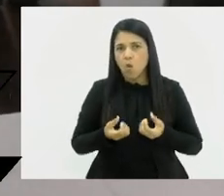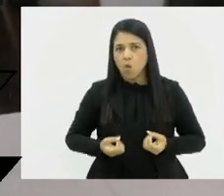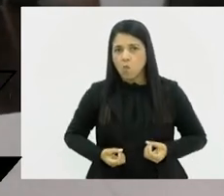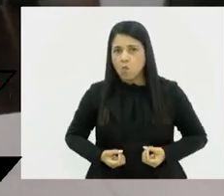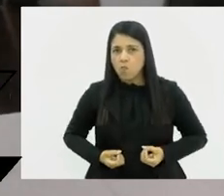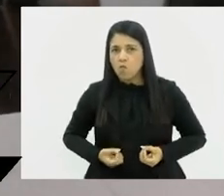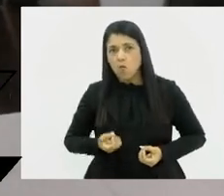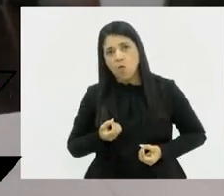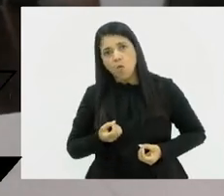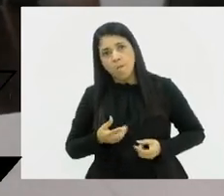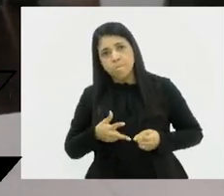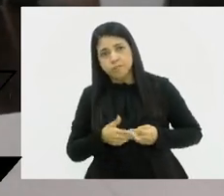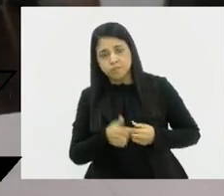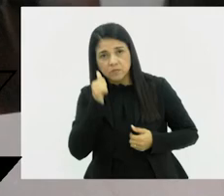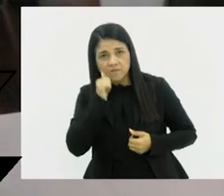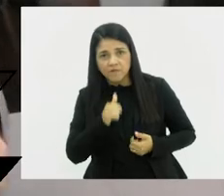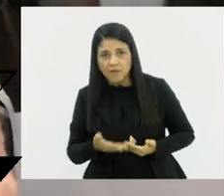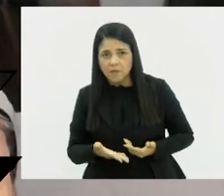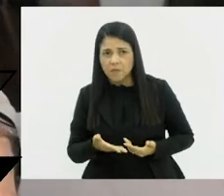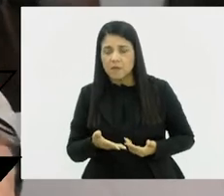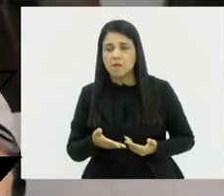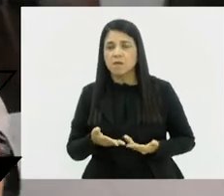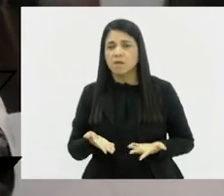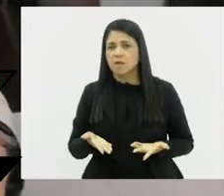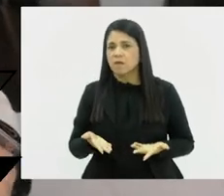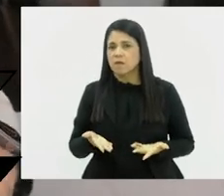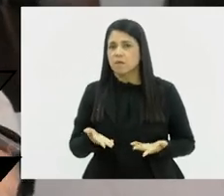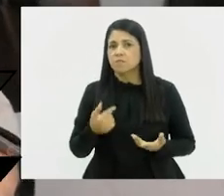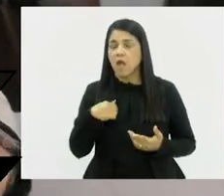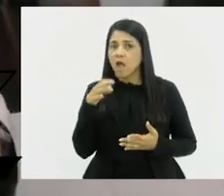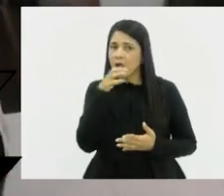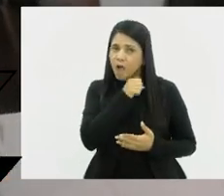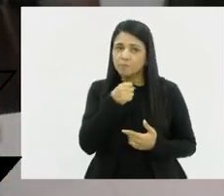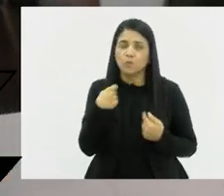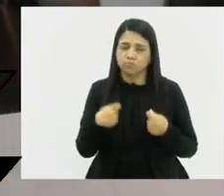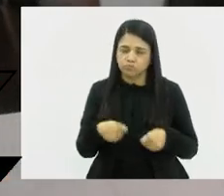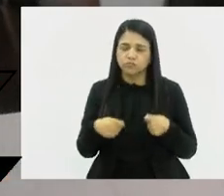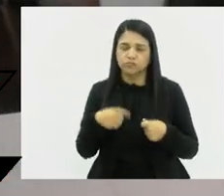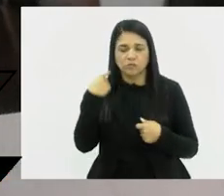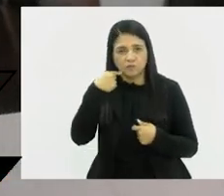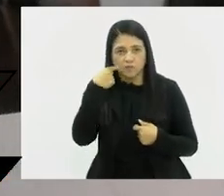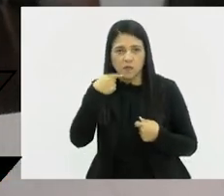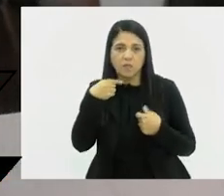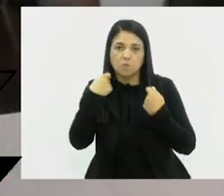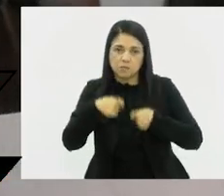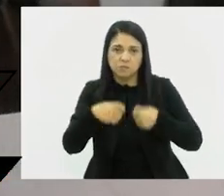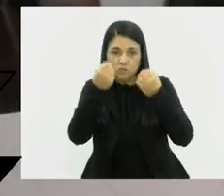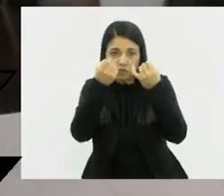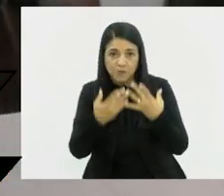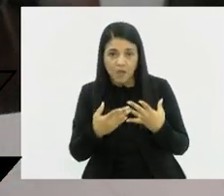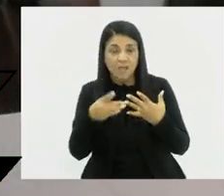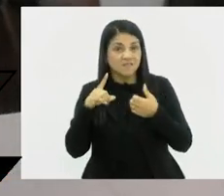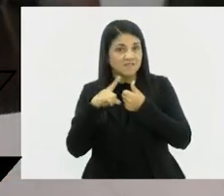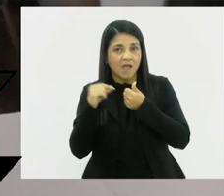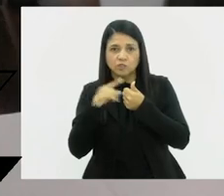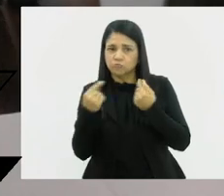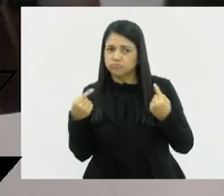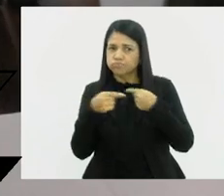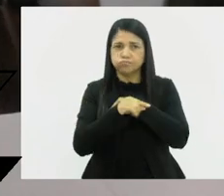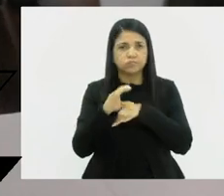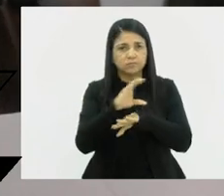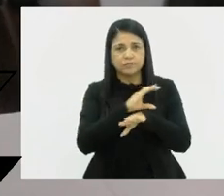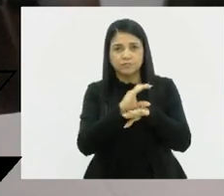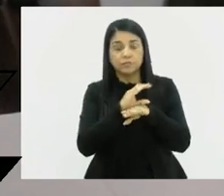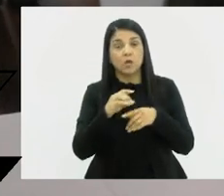vai discutir aqui, é uma passagem rápida que eu vou fazer, mas como advogado não podia deixar de comentar, esse artigo é completamente constitucional. É só olhar o